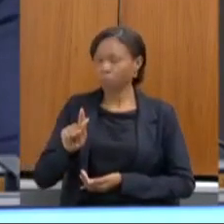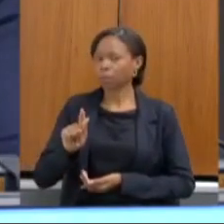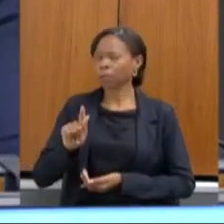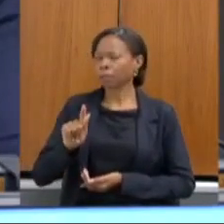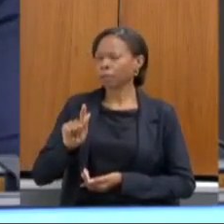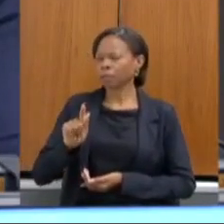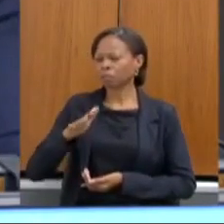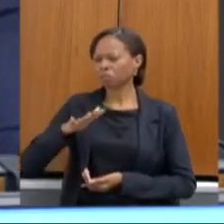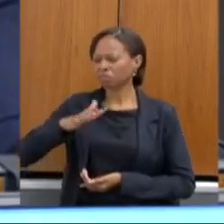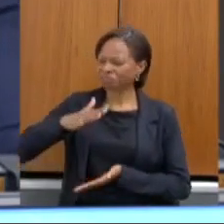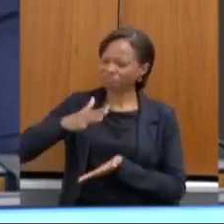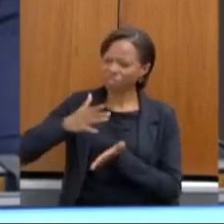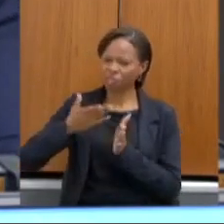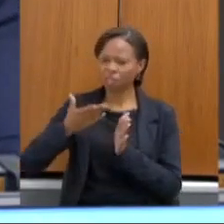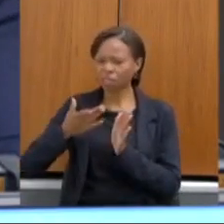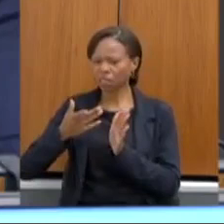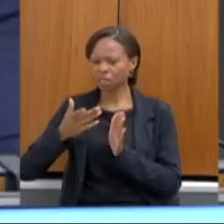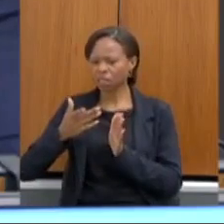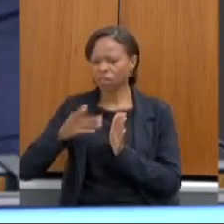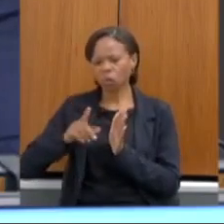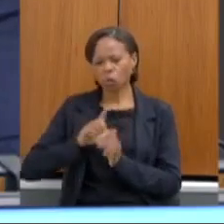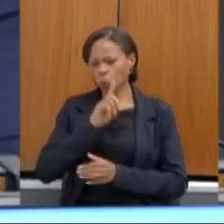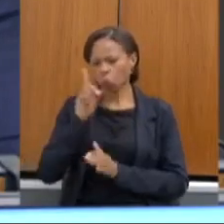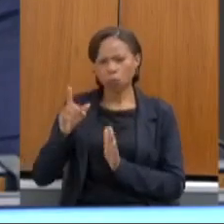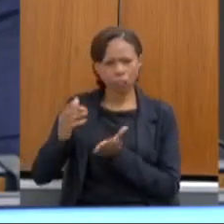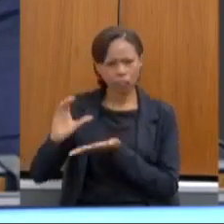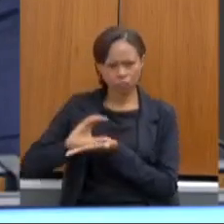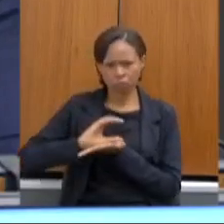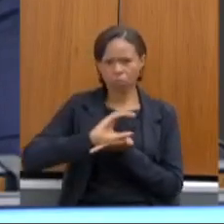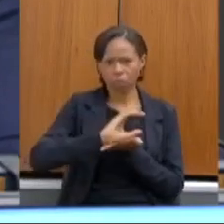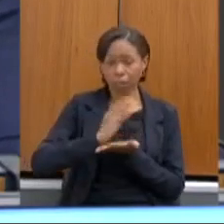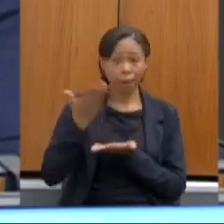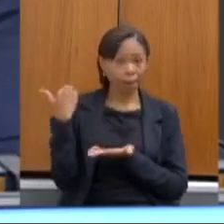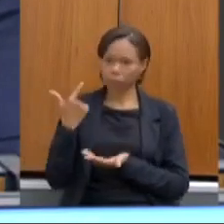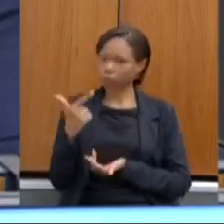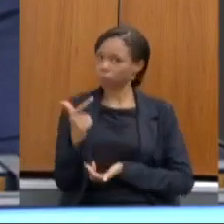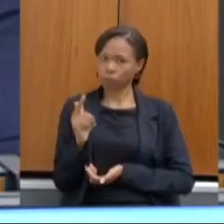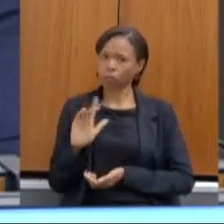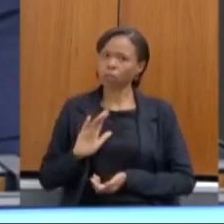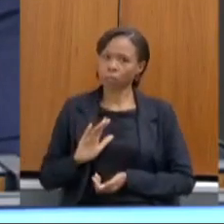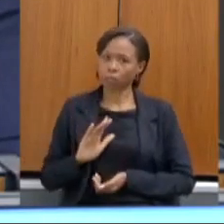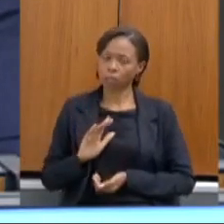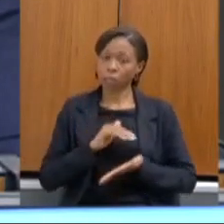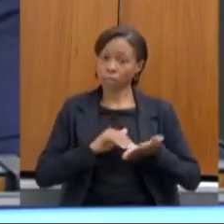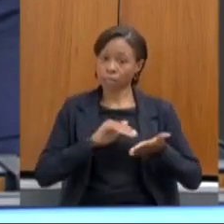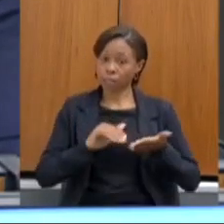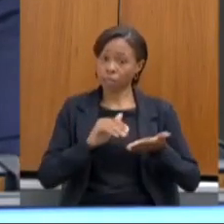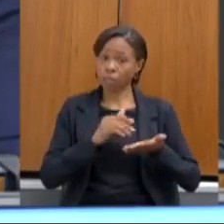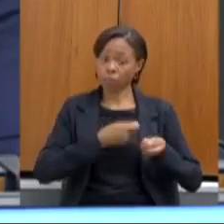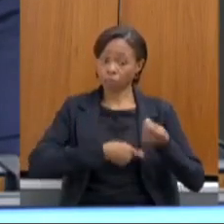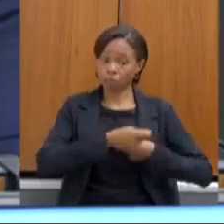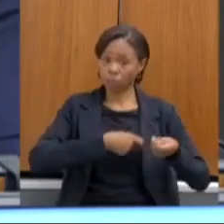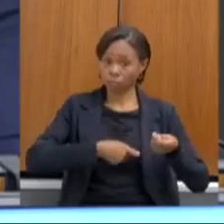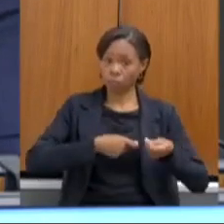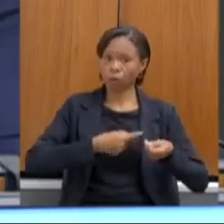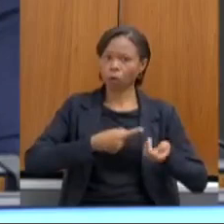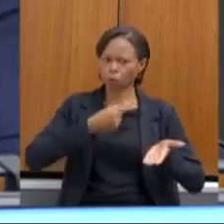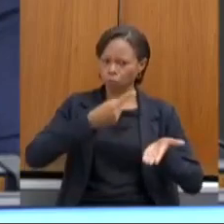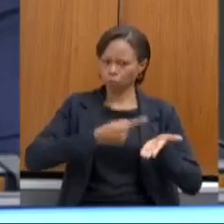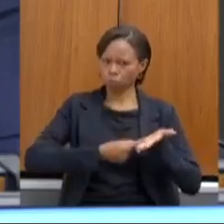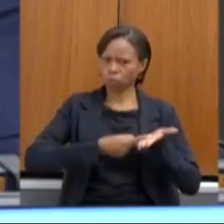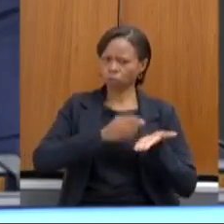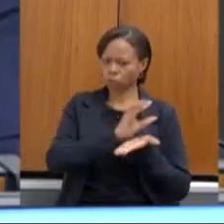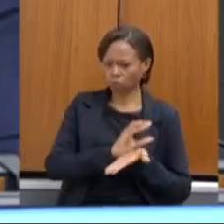tinha hoje quando a secretaria de fazenda se compromete a fazer o repasse dos valores esses